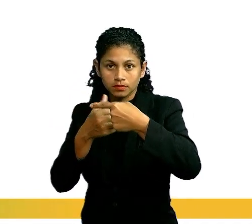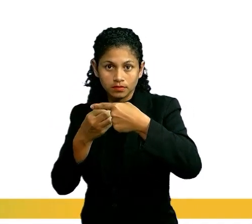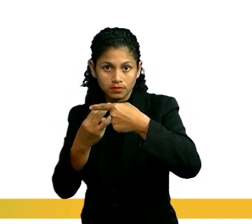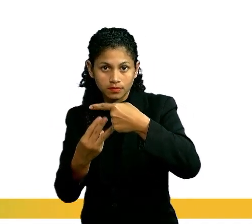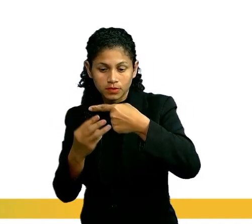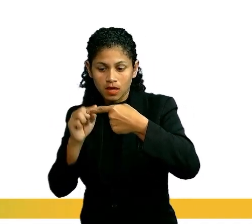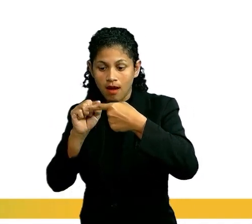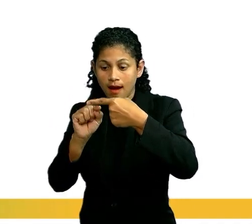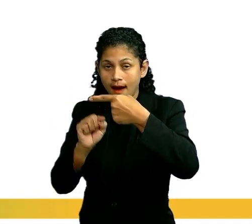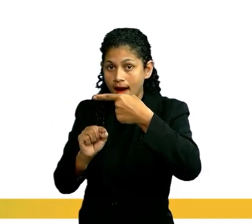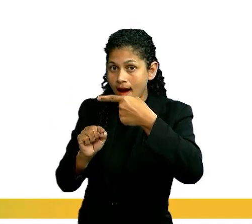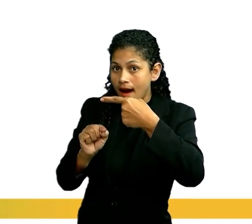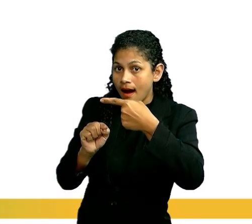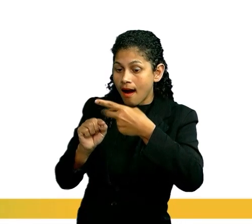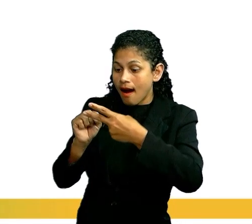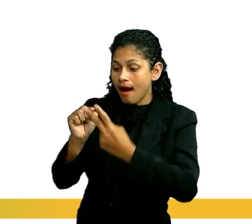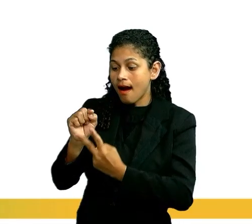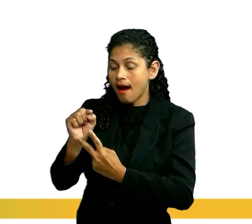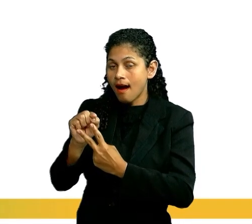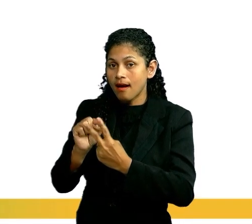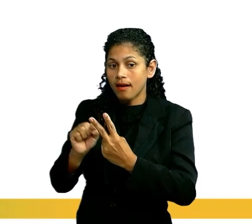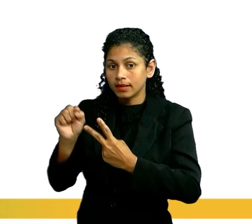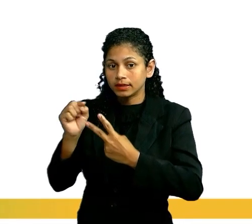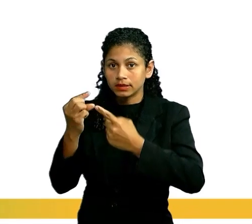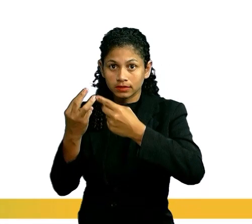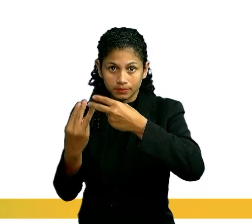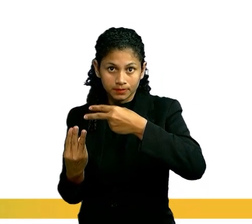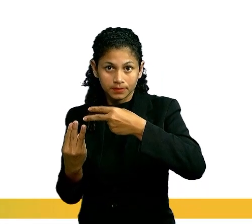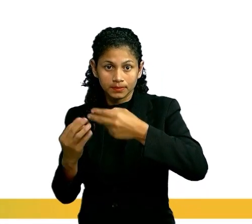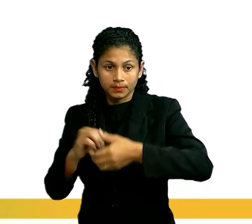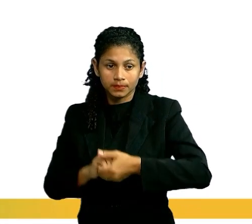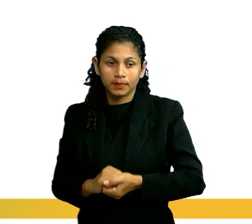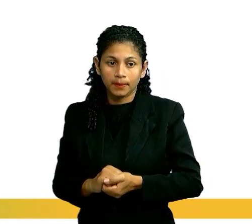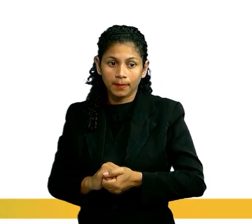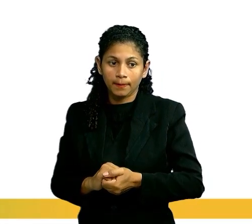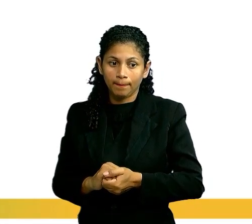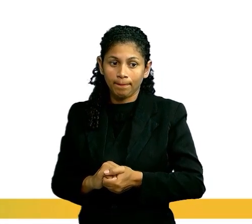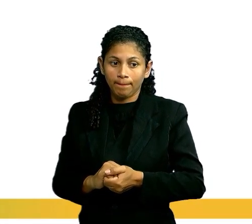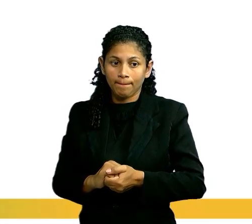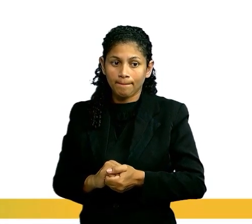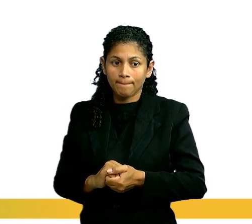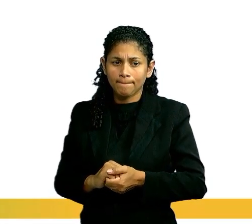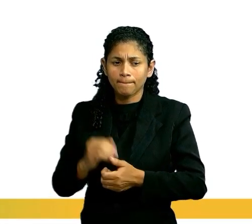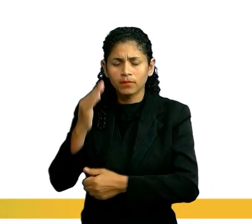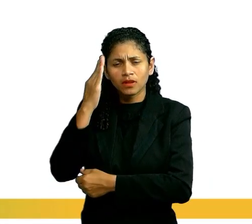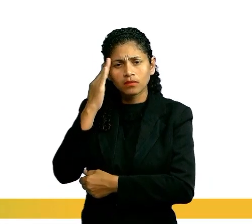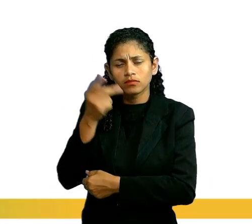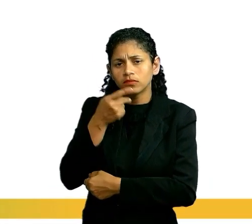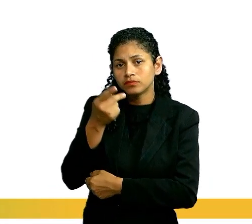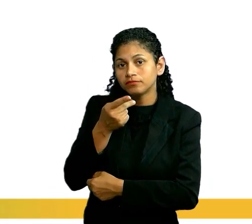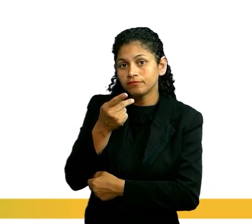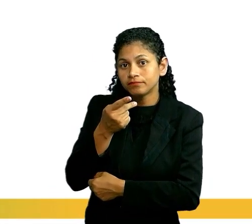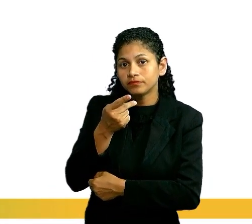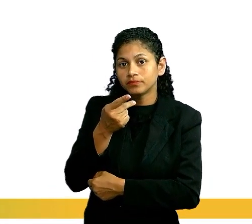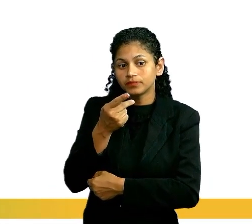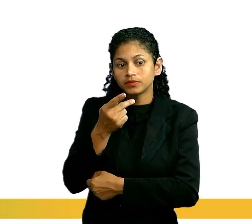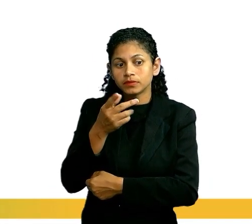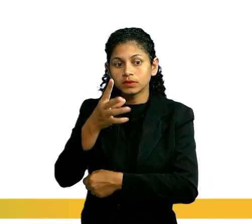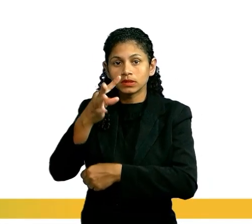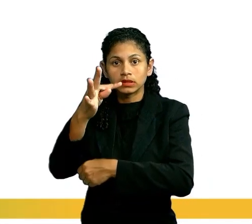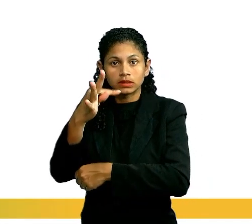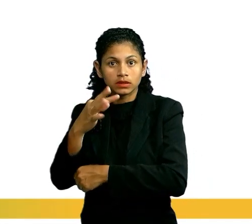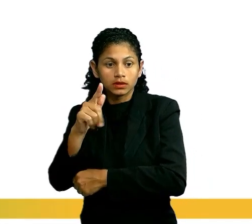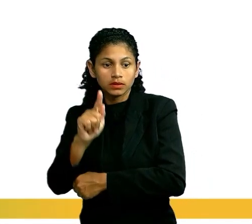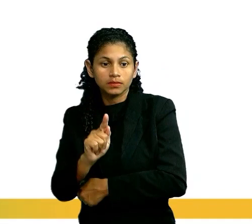Mas por que eu vou substituir, professor? Porque aqui está dizendo, tá, que a tangente de 30, ó, é raiz de 3 sobre